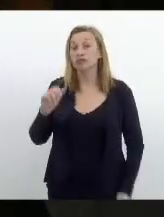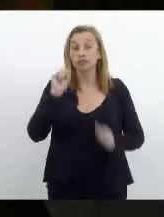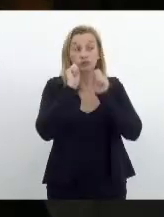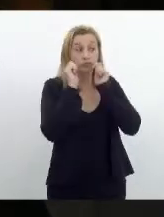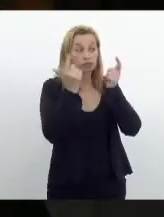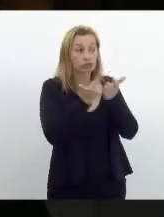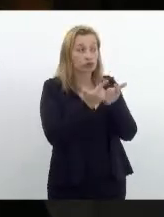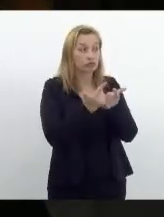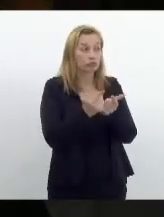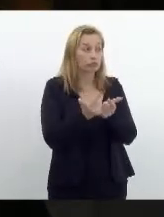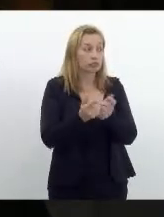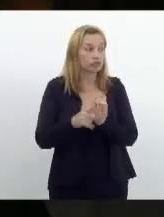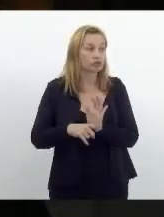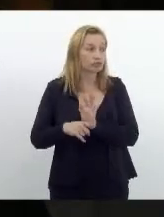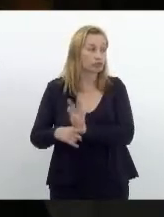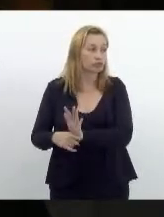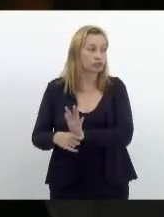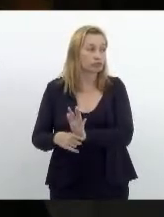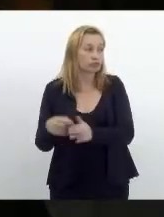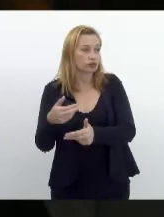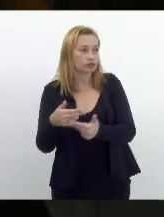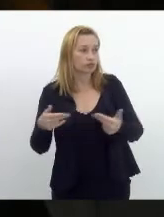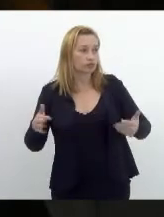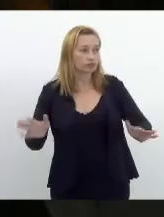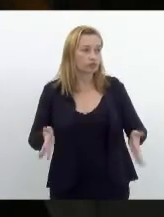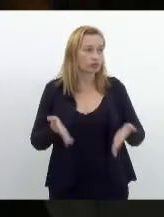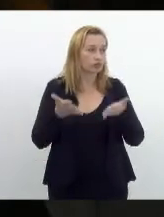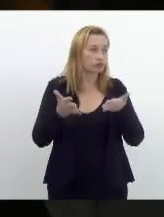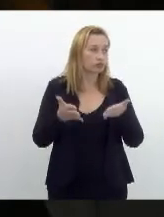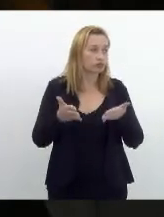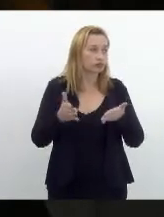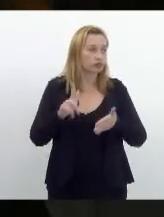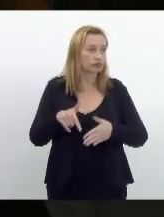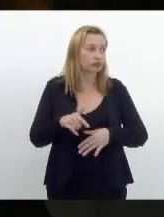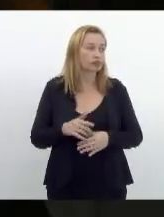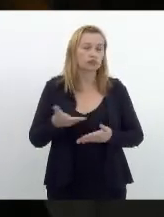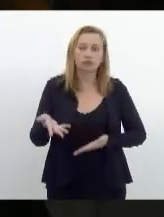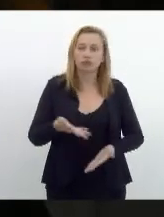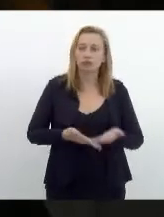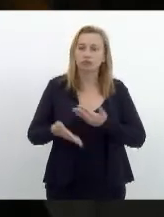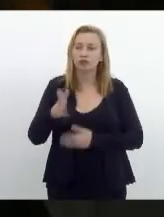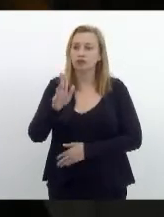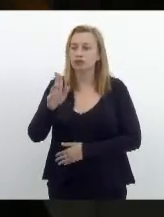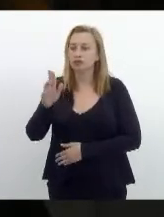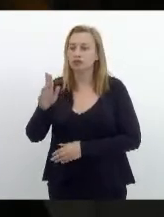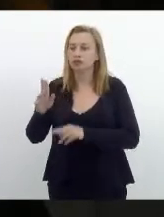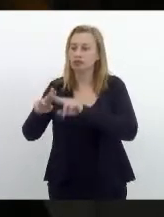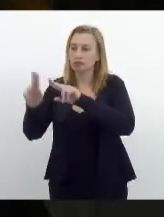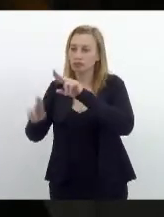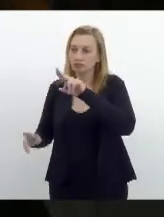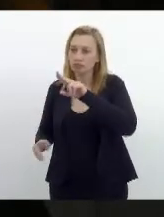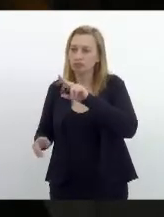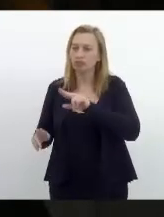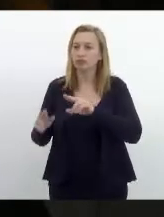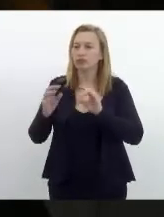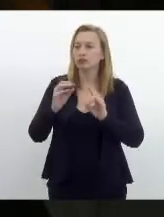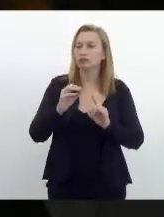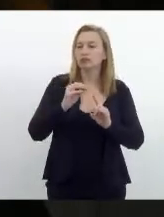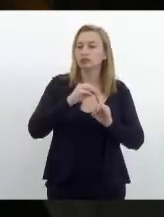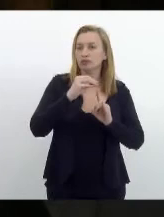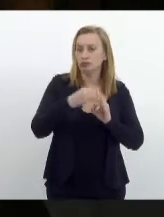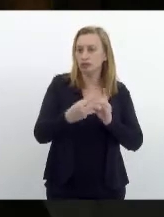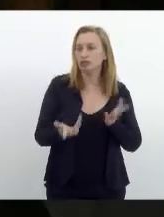vem desencadeando uma série de iniciativas, né? Parcerias com a UFRJ, parcerias com a Fiocruz,